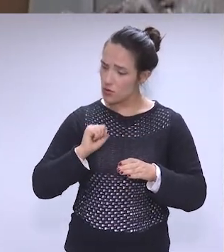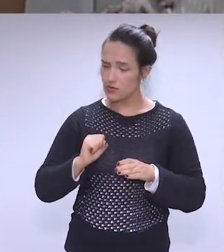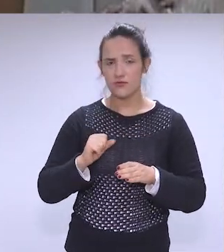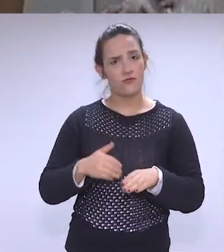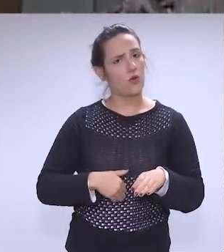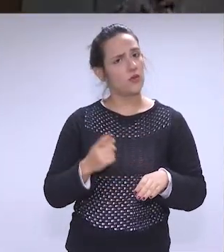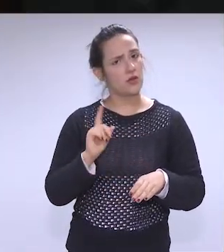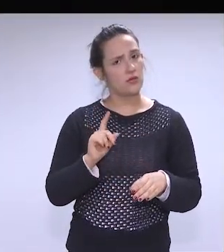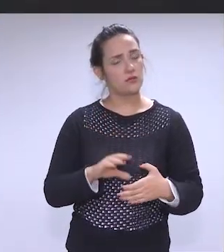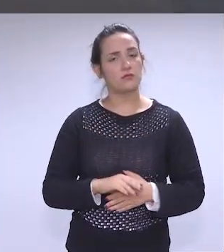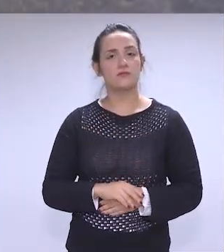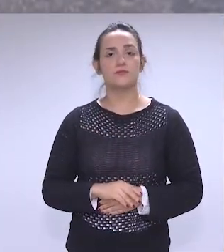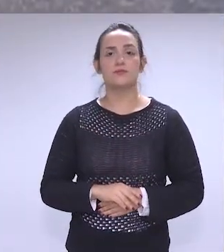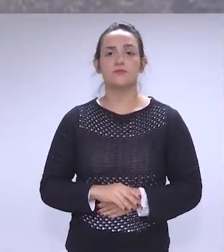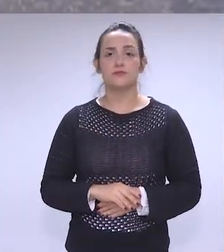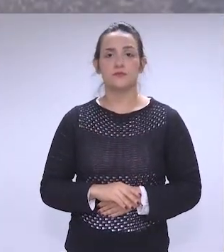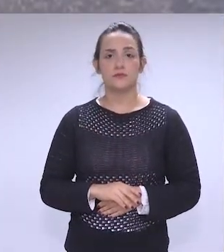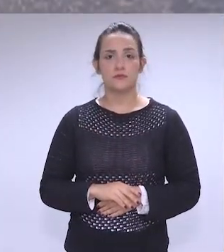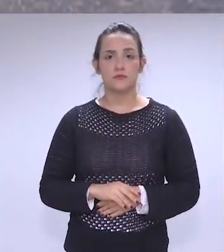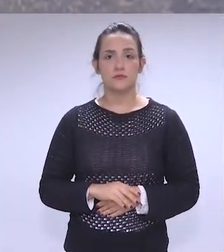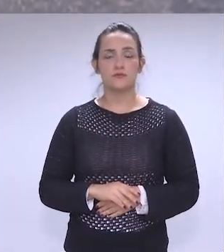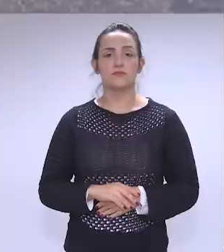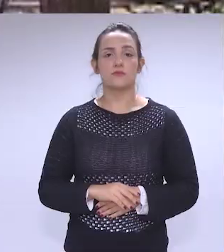ficar com fome.